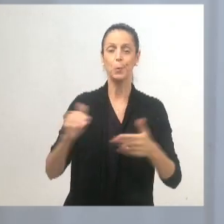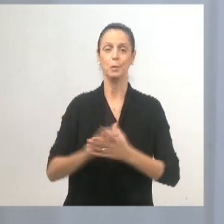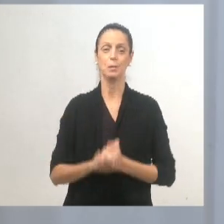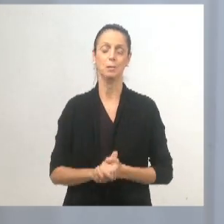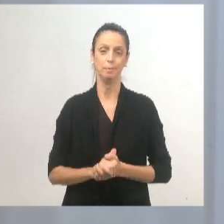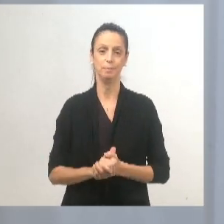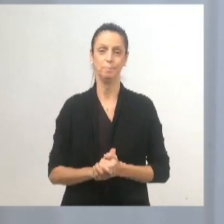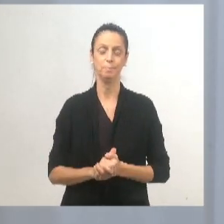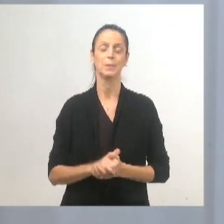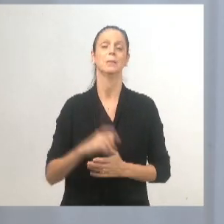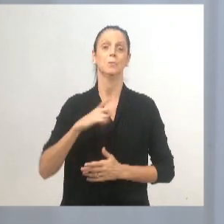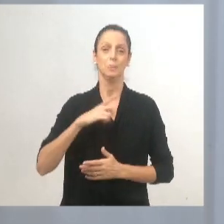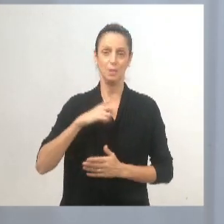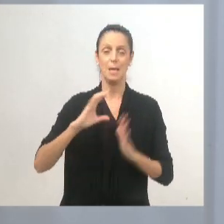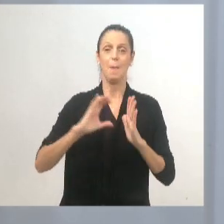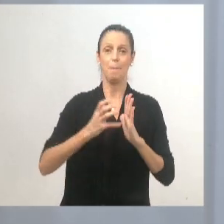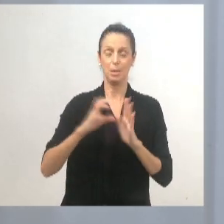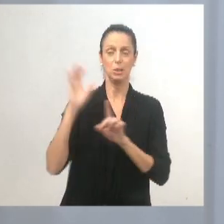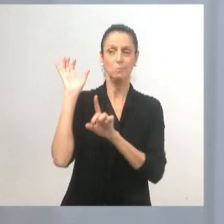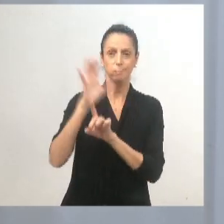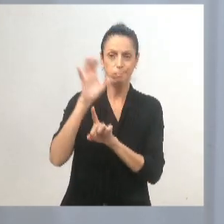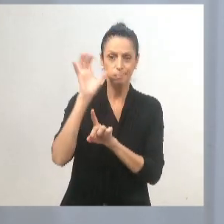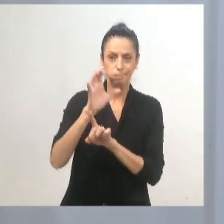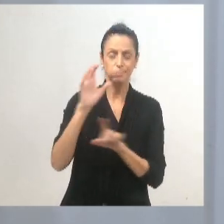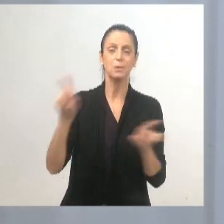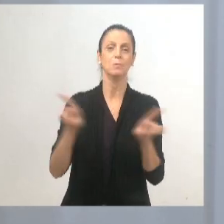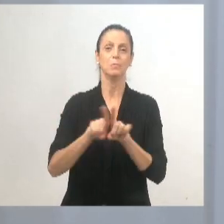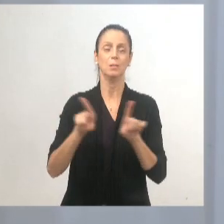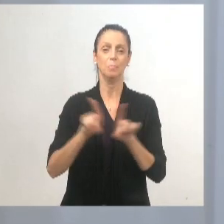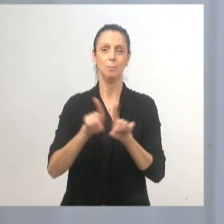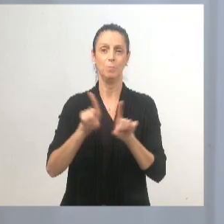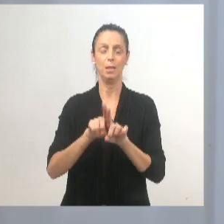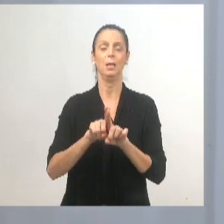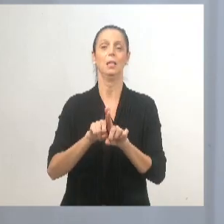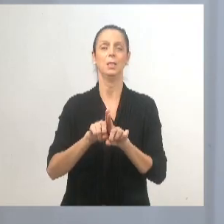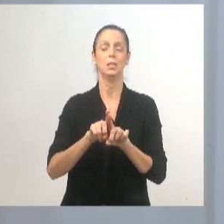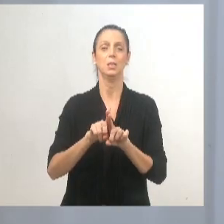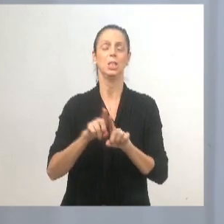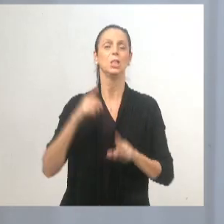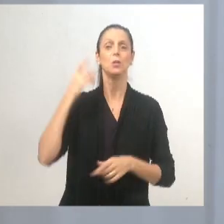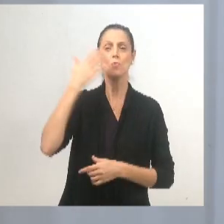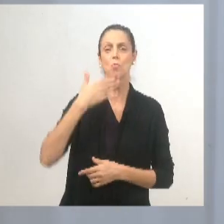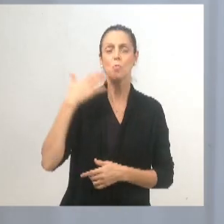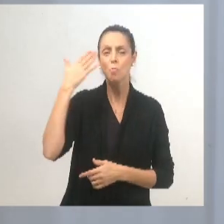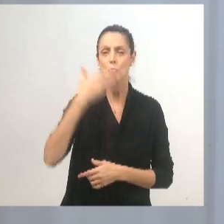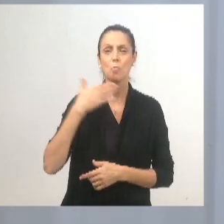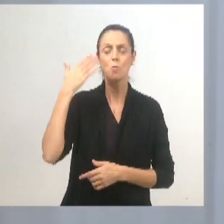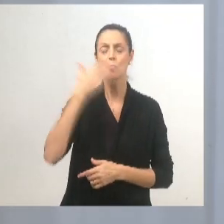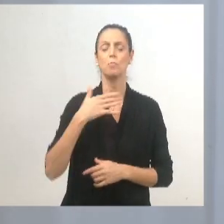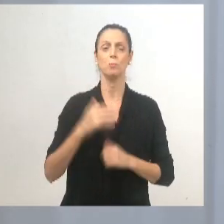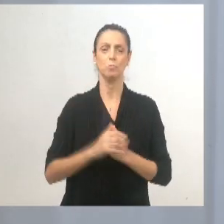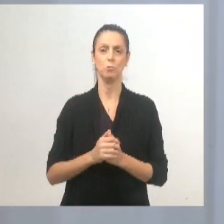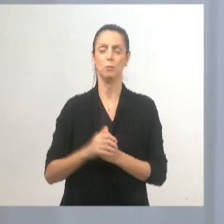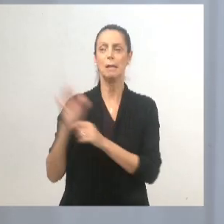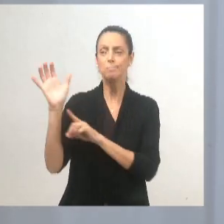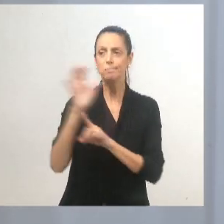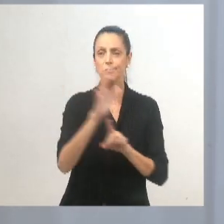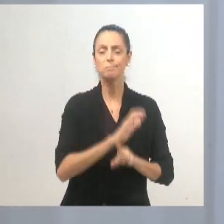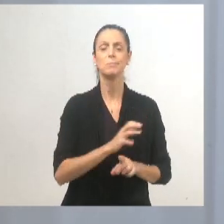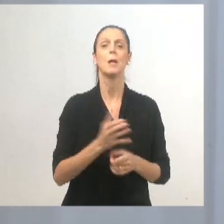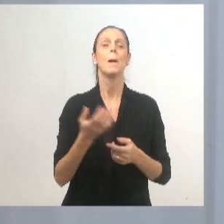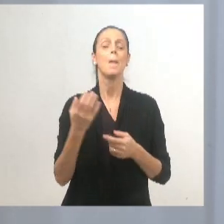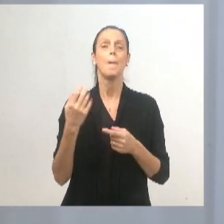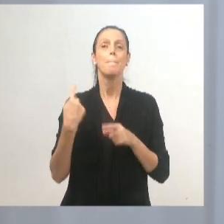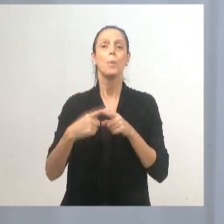influência partidária, da imposição de discursos e da tentativa de transformar esta Câmara